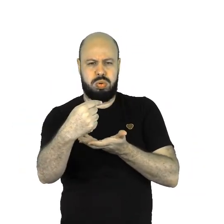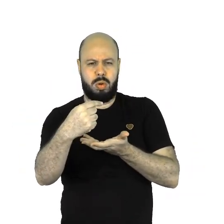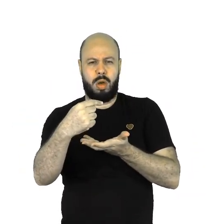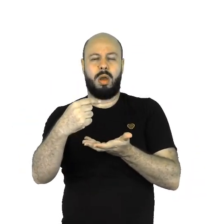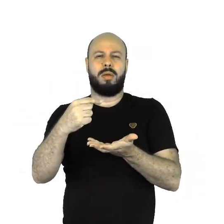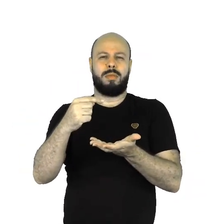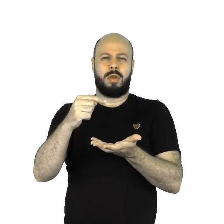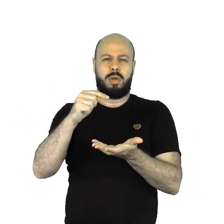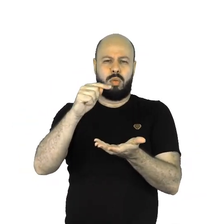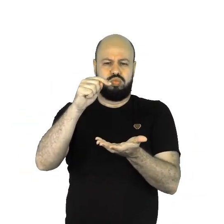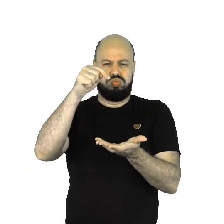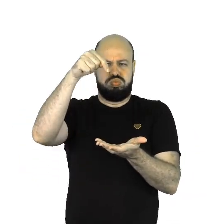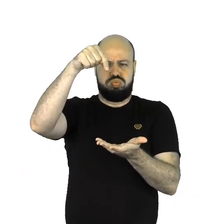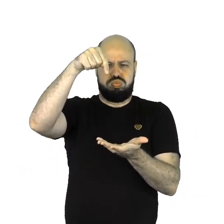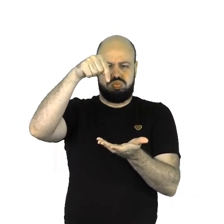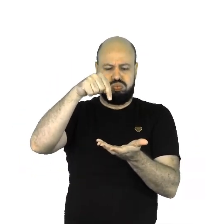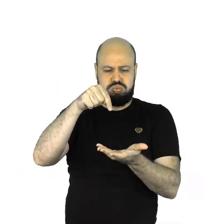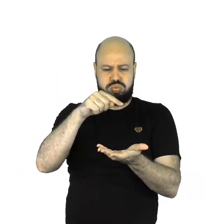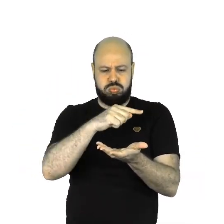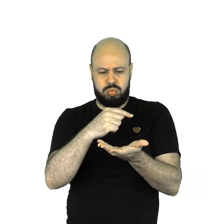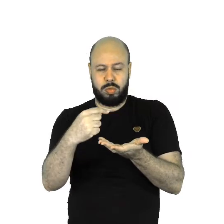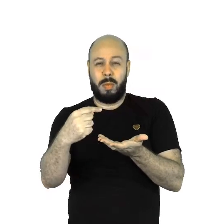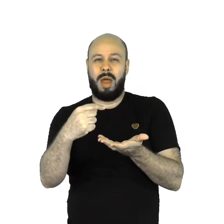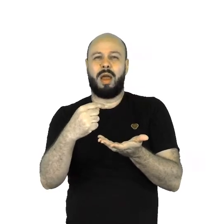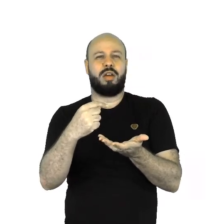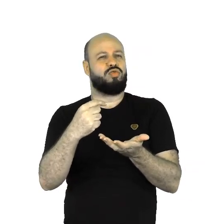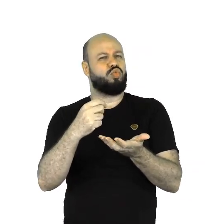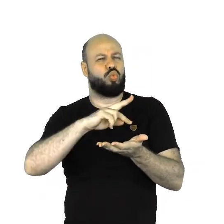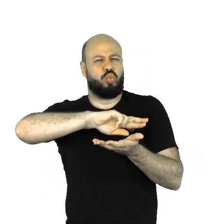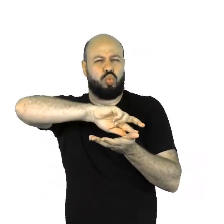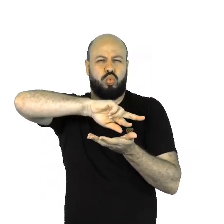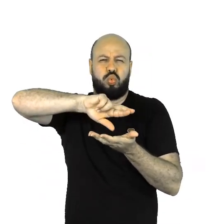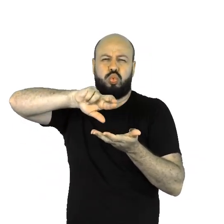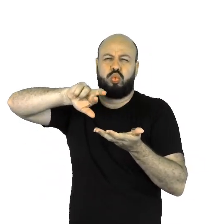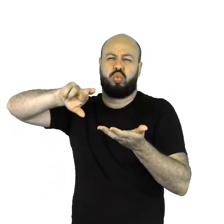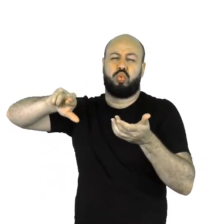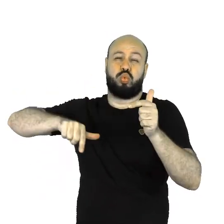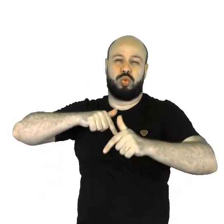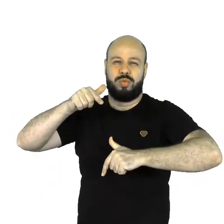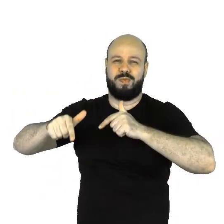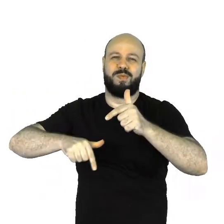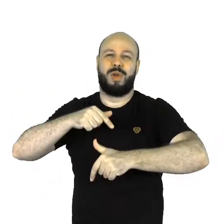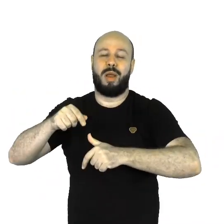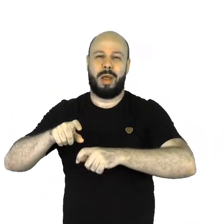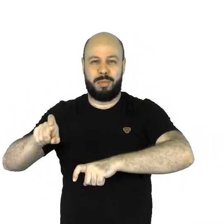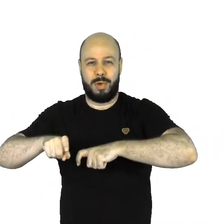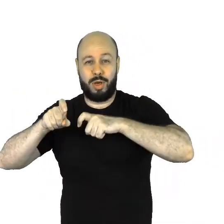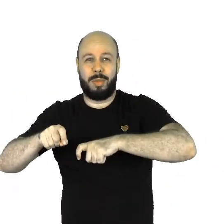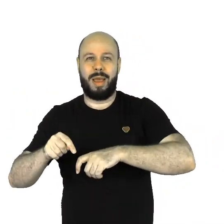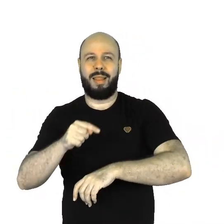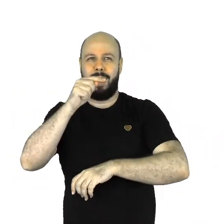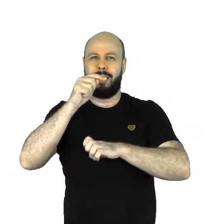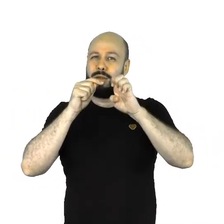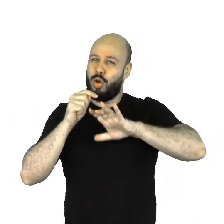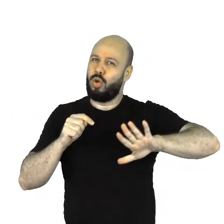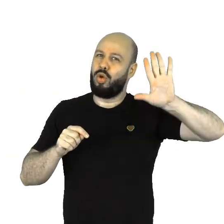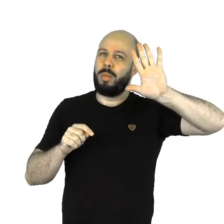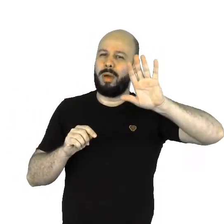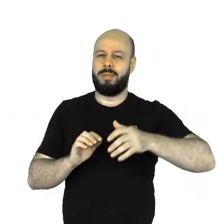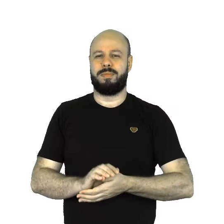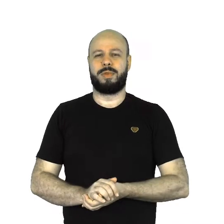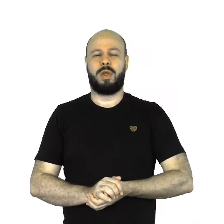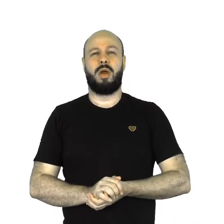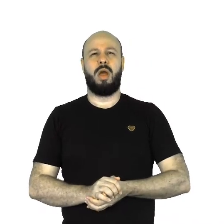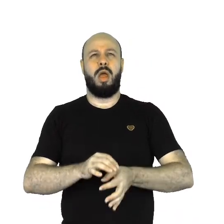latitude, mais diversificada vai ficando a atividade agrícola da Europa. Olhem só que interessante,